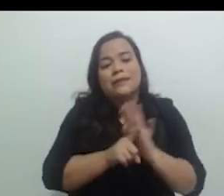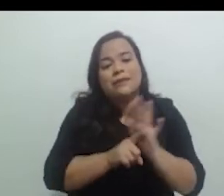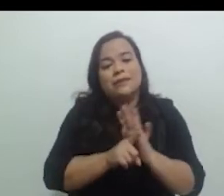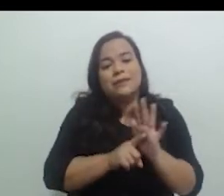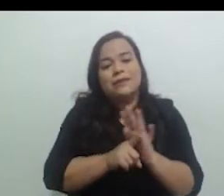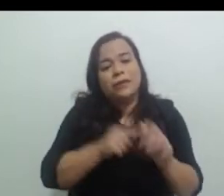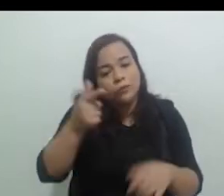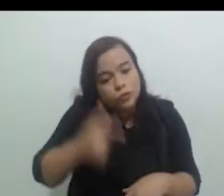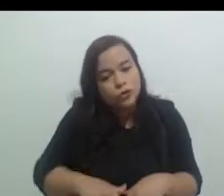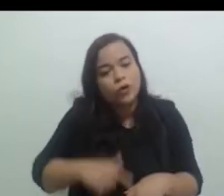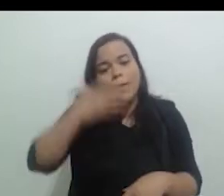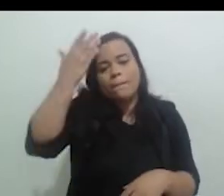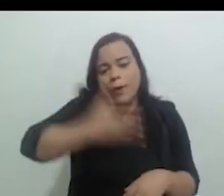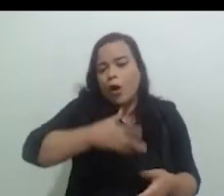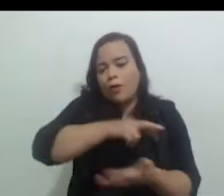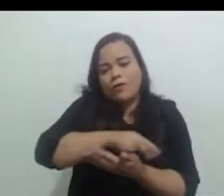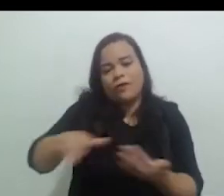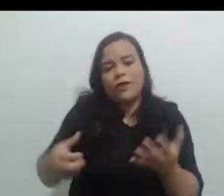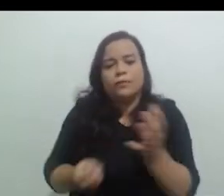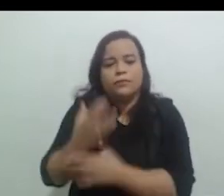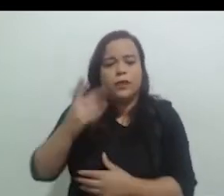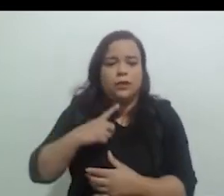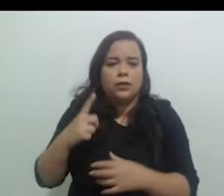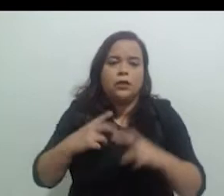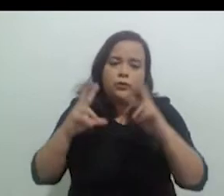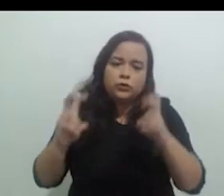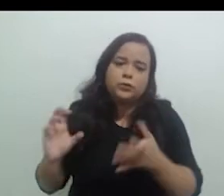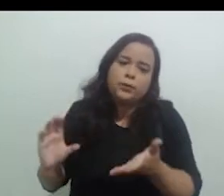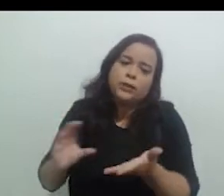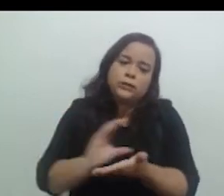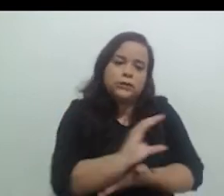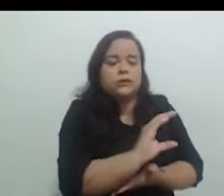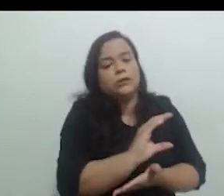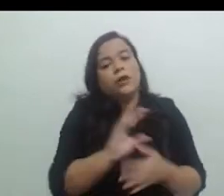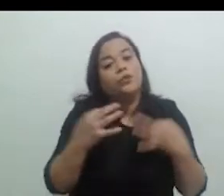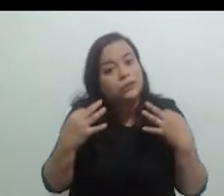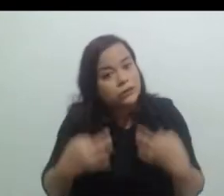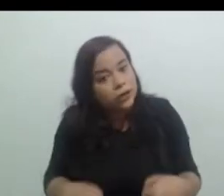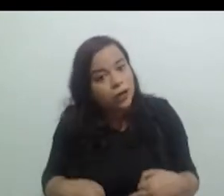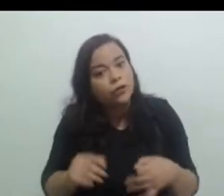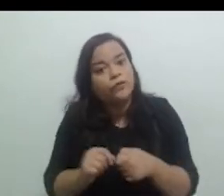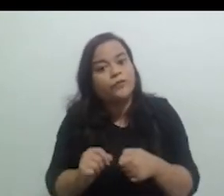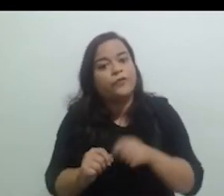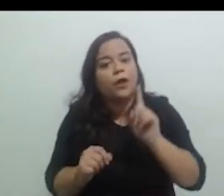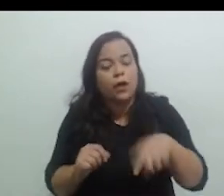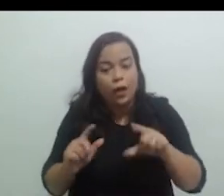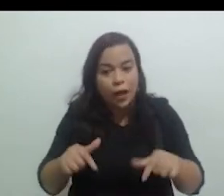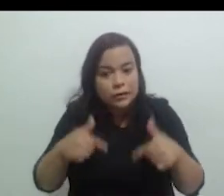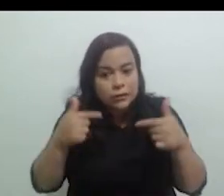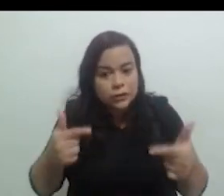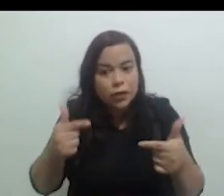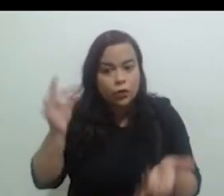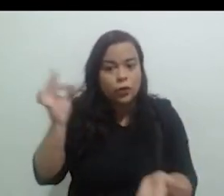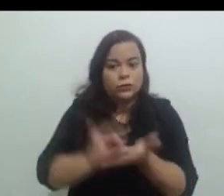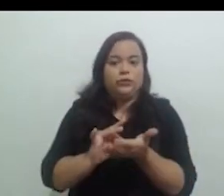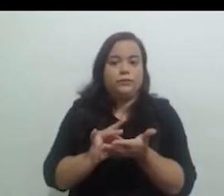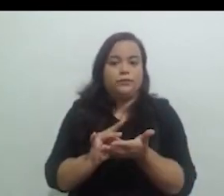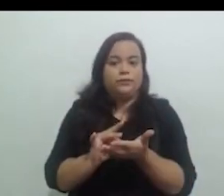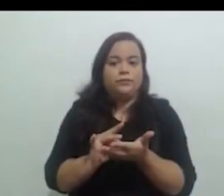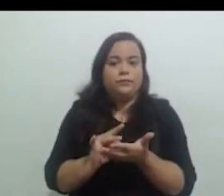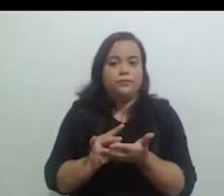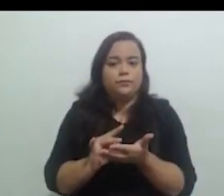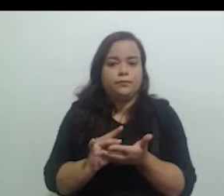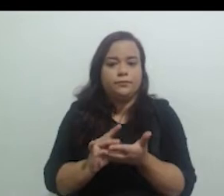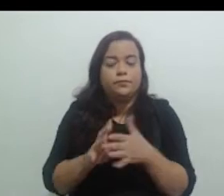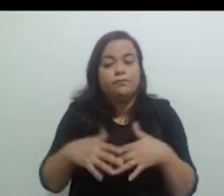produzidas nessa ação rescisória, onde deveria ter sido realizado na ação originária, não se configurando